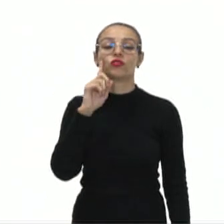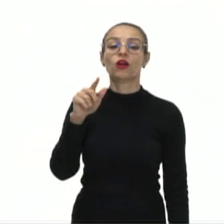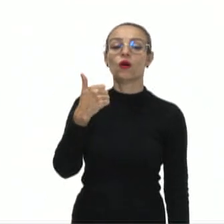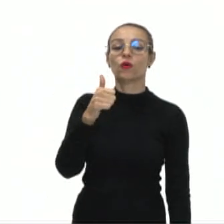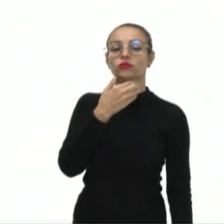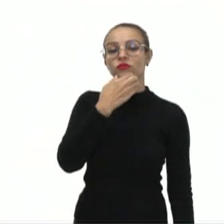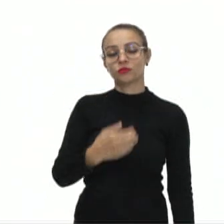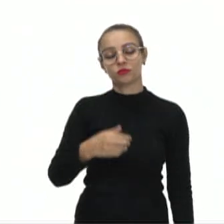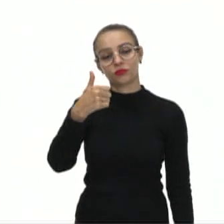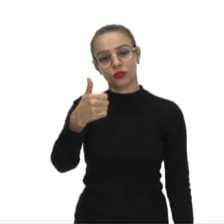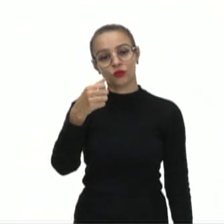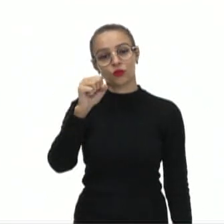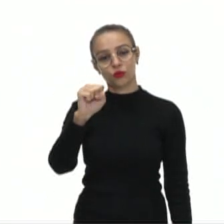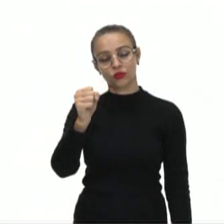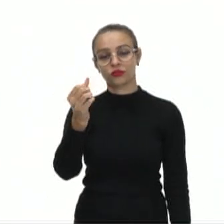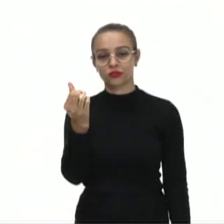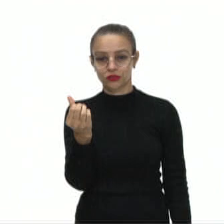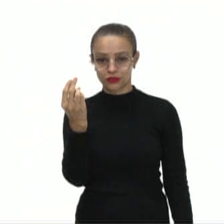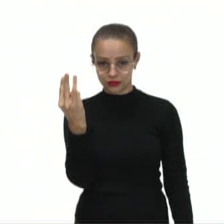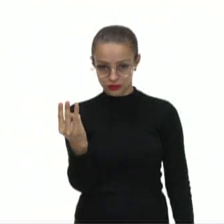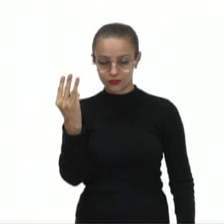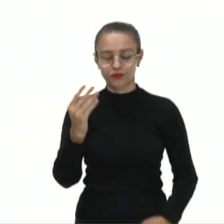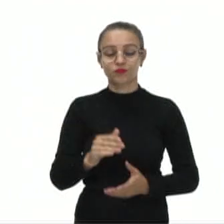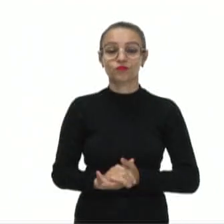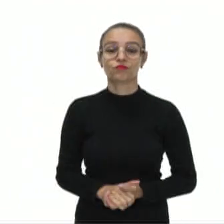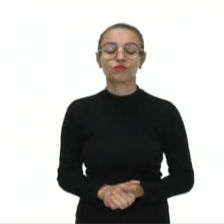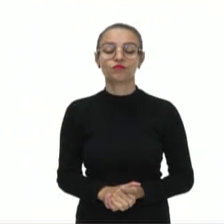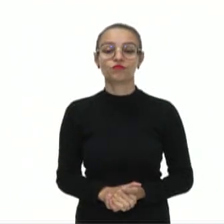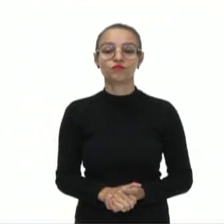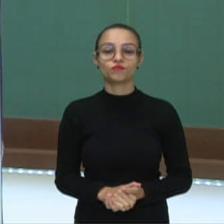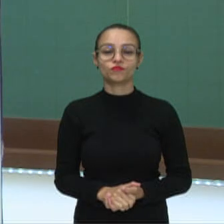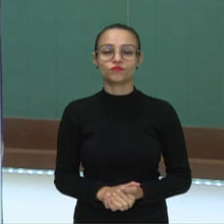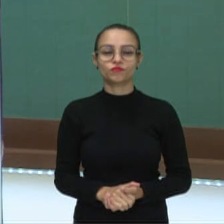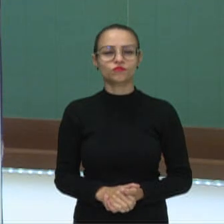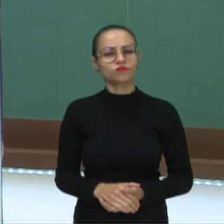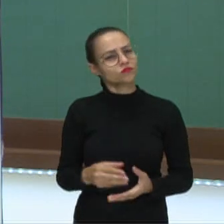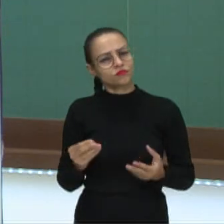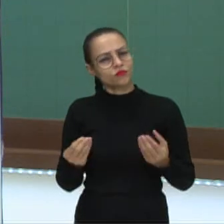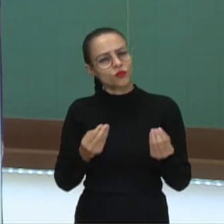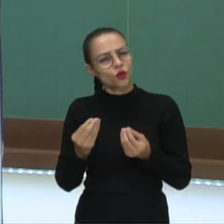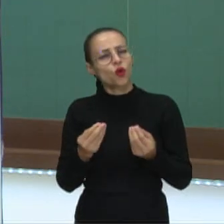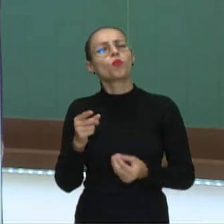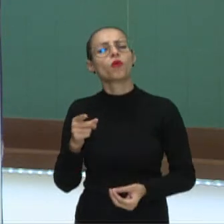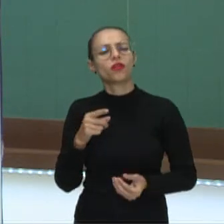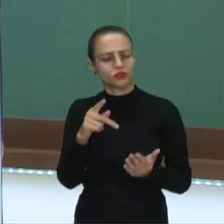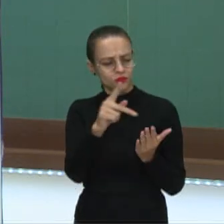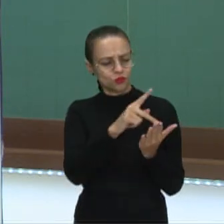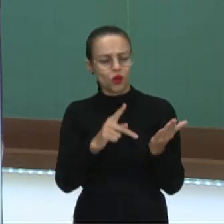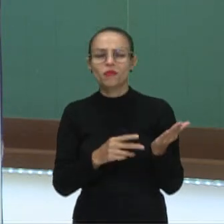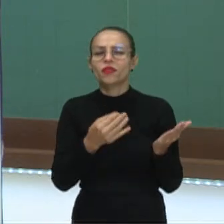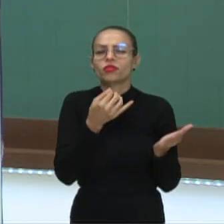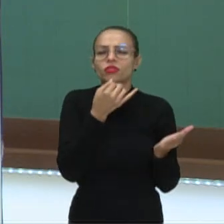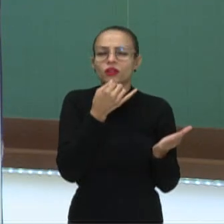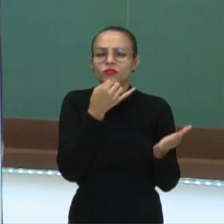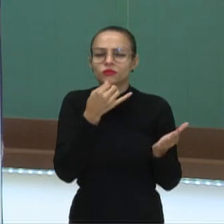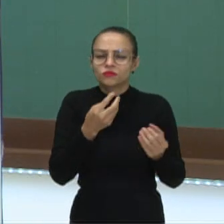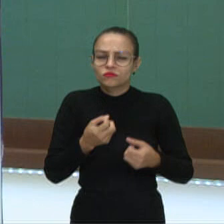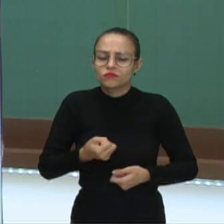de 1863. Como será que uma elegia desperta o